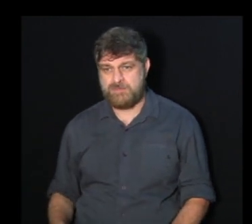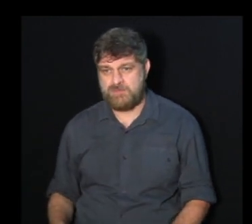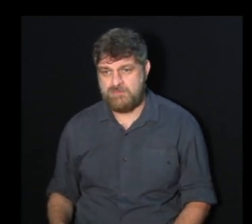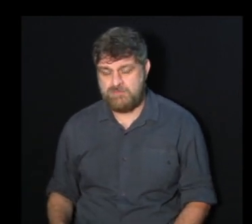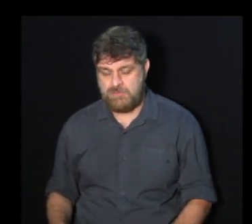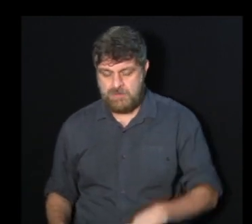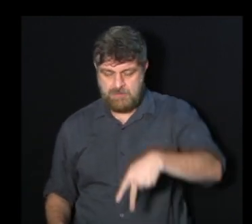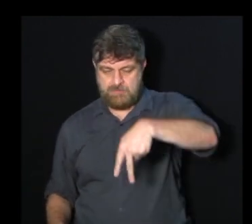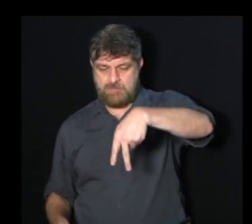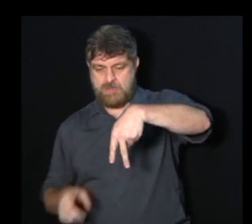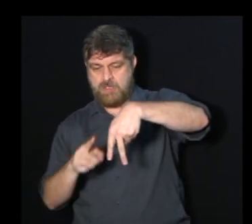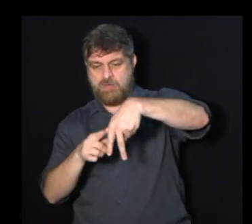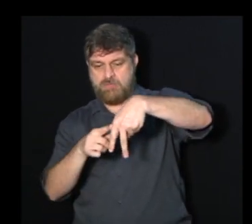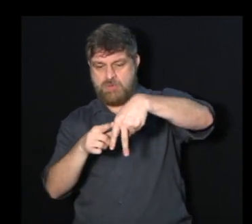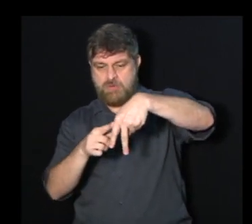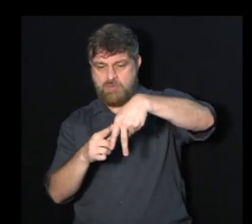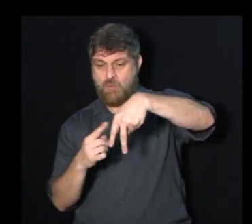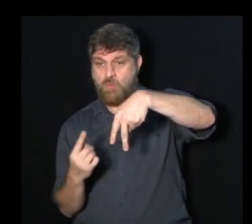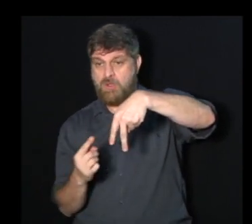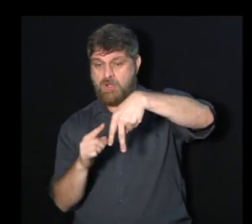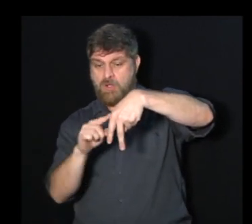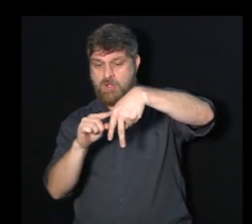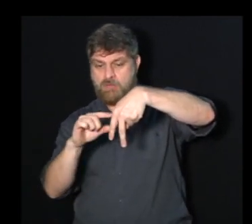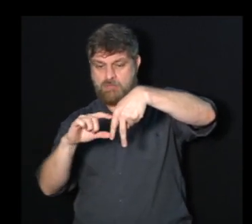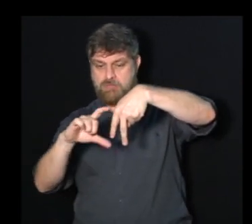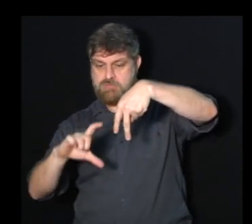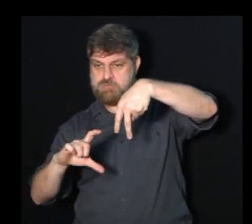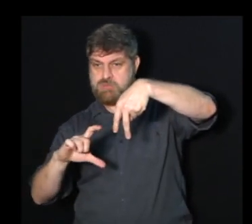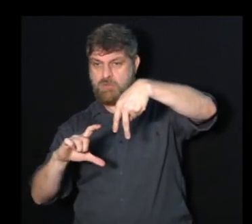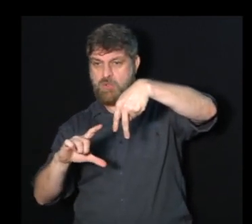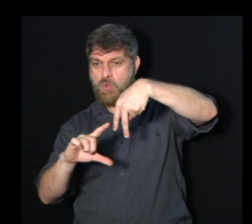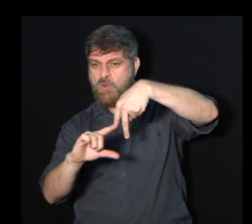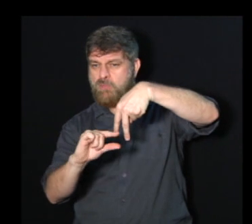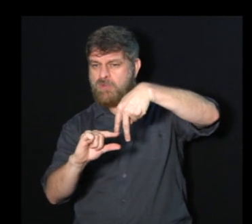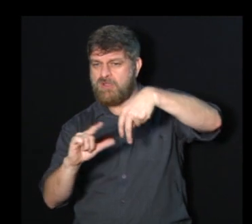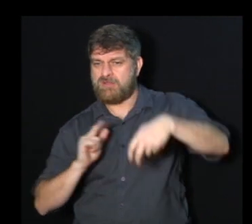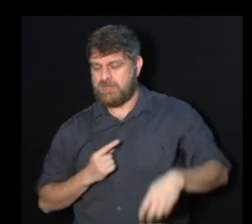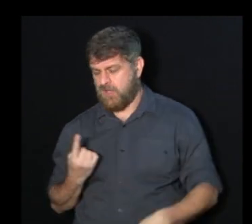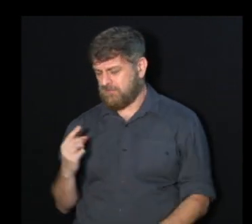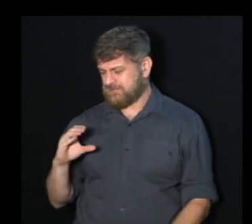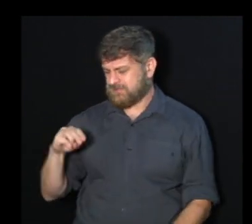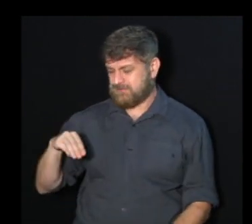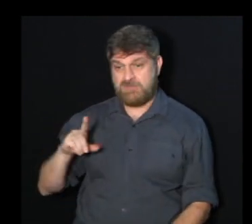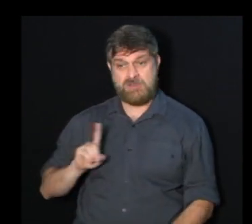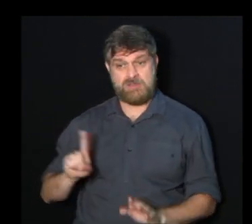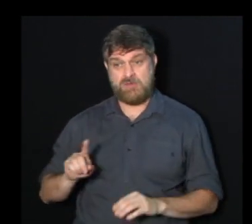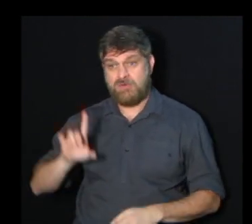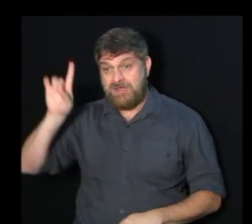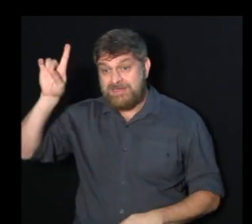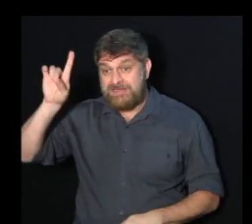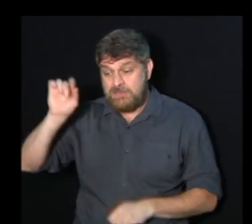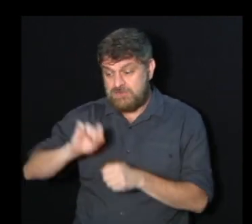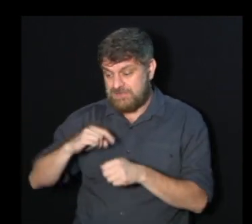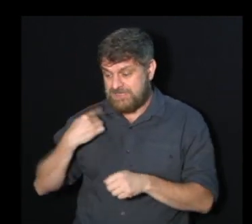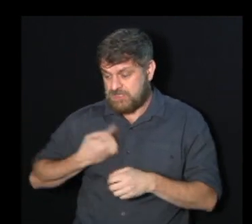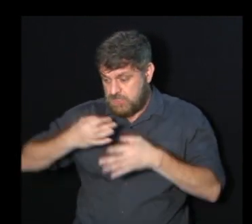do membro, assim, todo mundo fala que todo mundo tem meio centímetro, 1 centímetro maior. Eu acho que Deus fez a gente perfeito, é a gente que estraga, né?